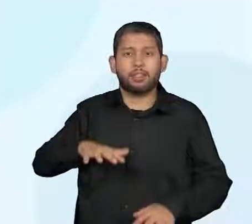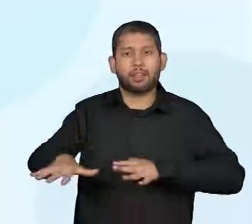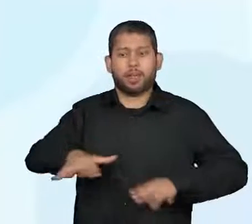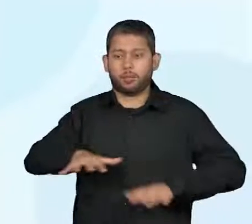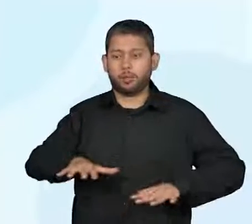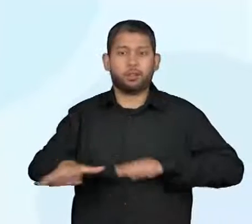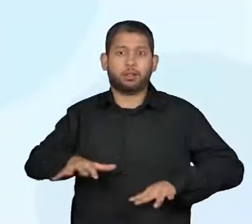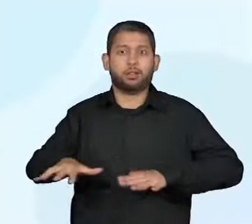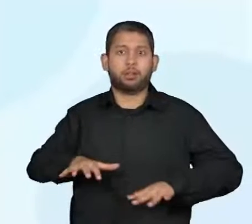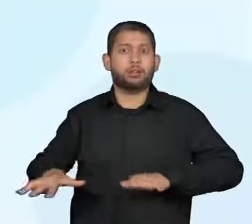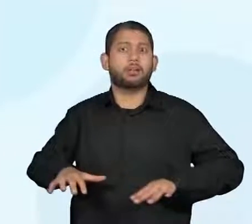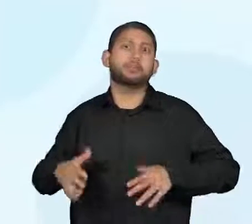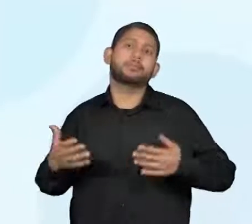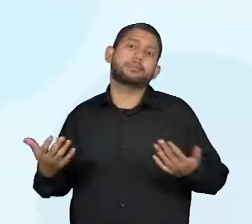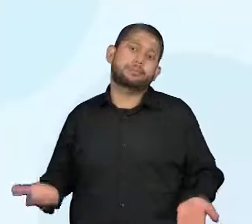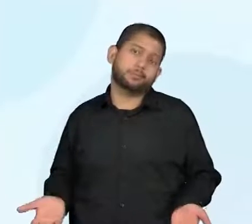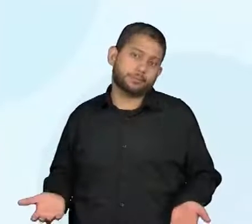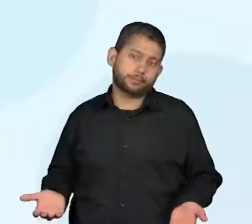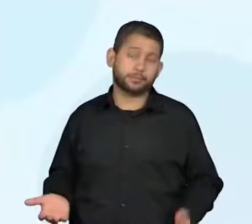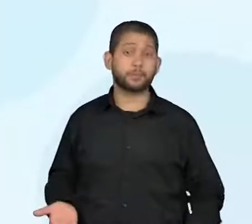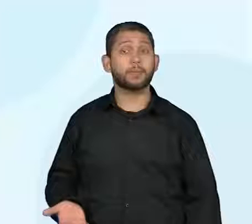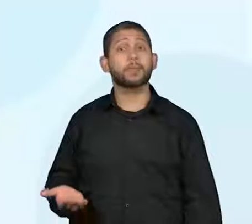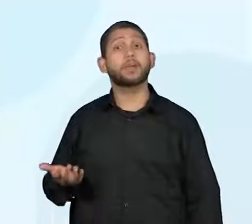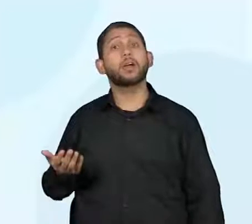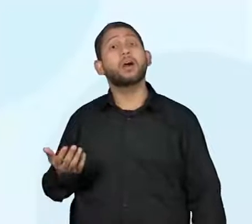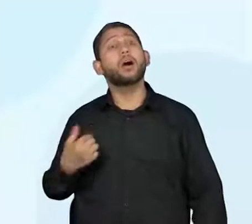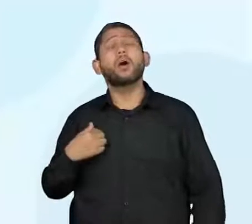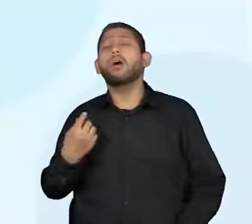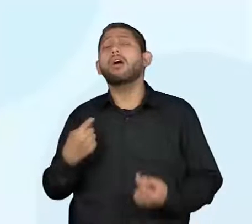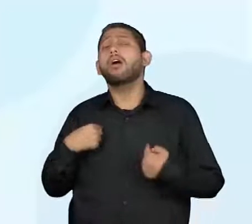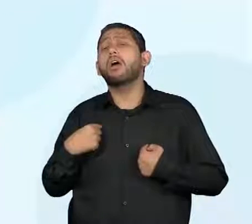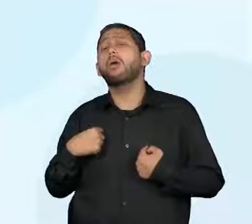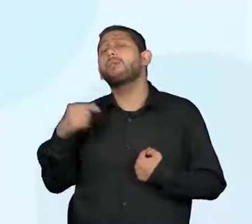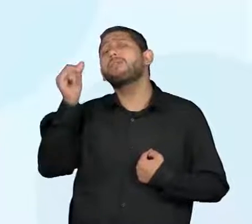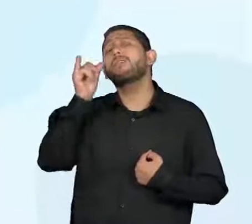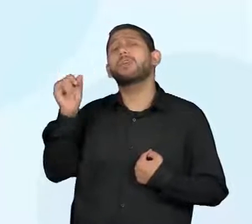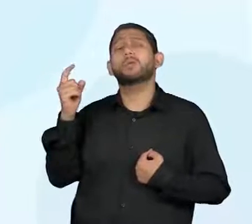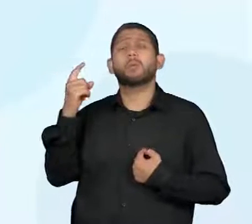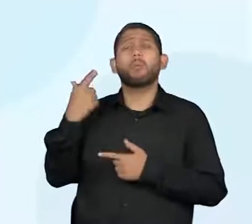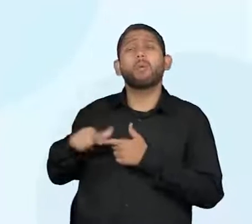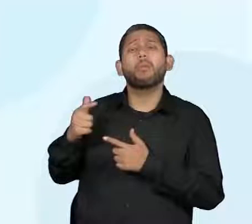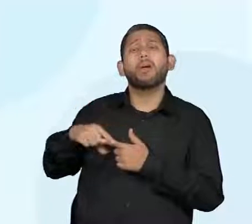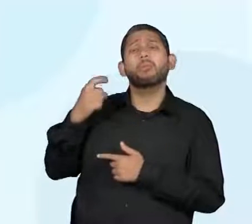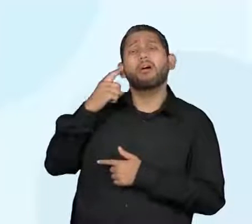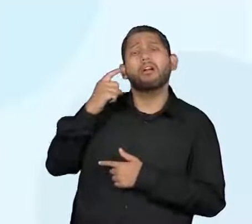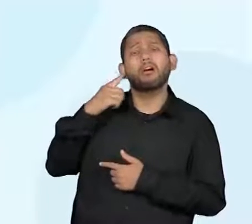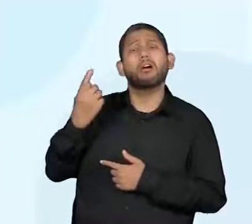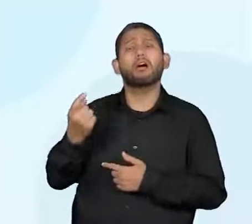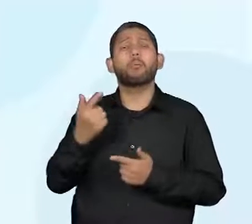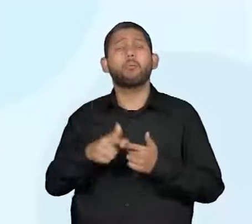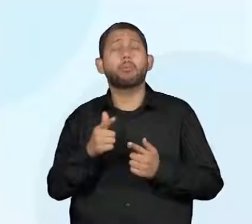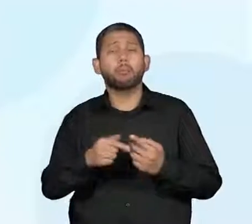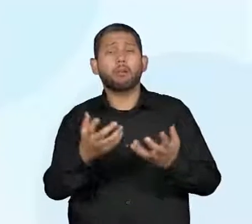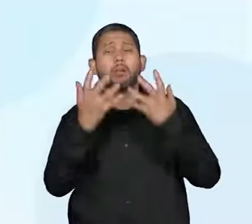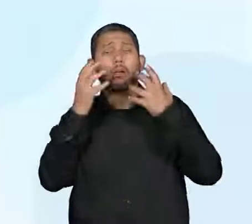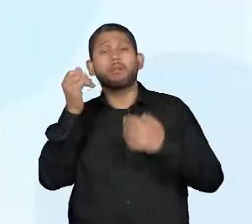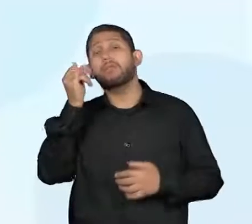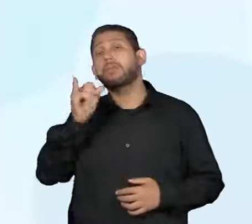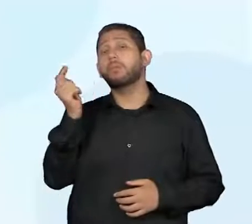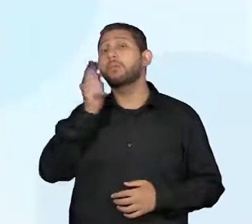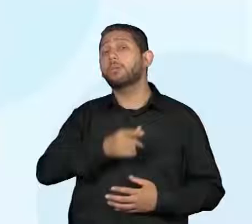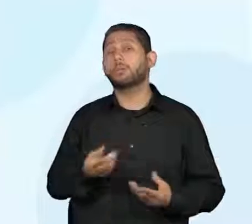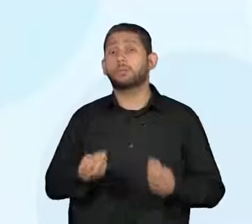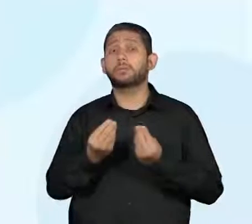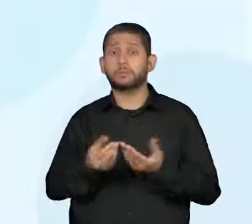que precisamos fazer é o que está aí, cuidar do nosso planeta, cuidar da nossa saúde, uns dos outros, não é?